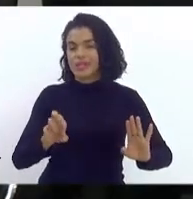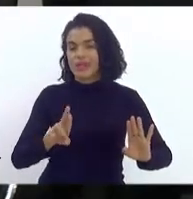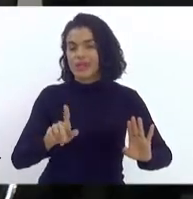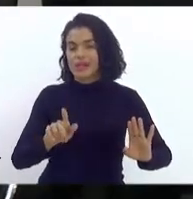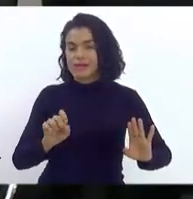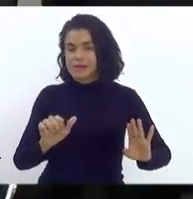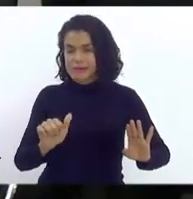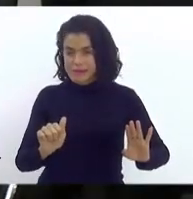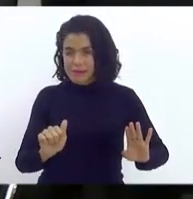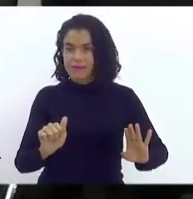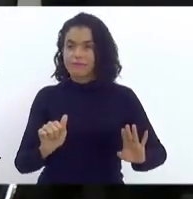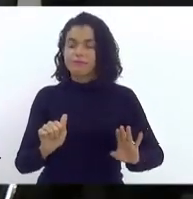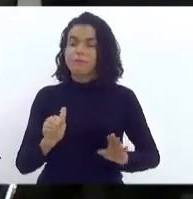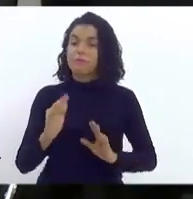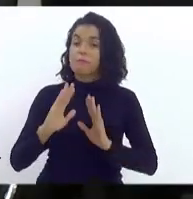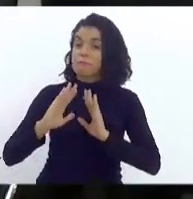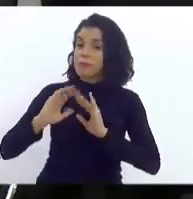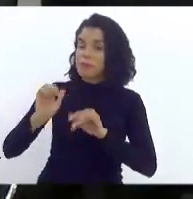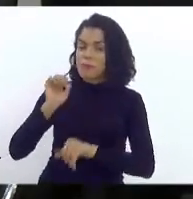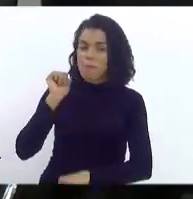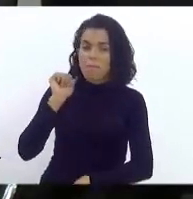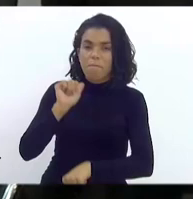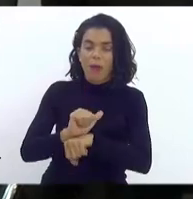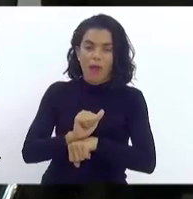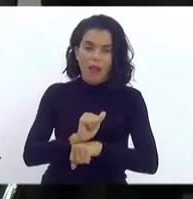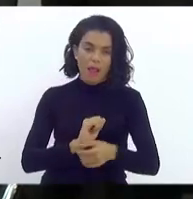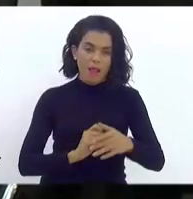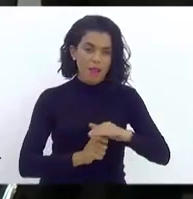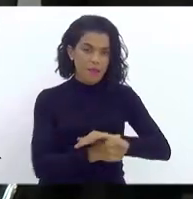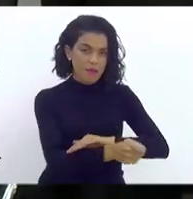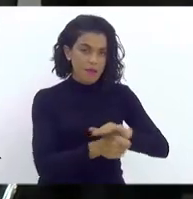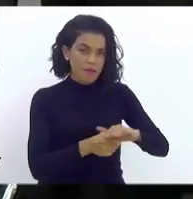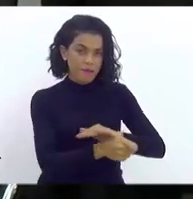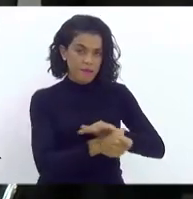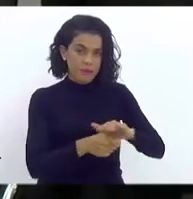gestão anterior, para a gente parar os investimentos realizados